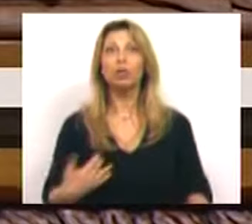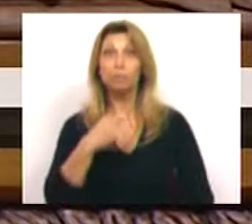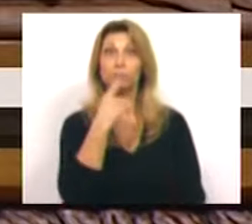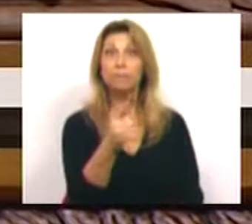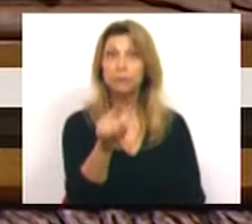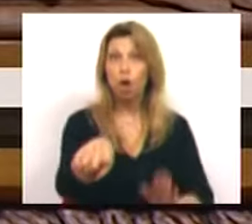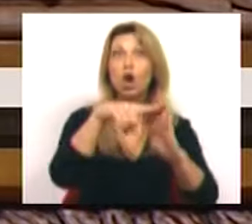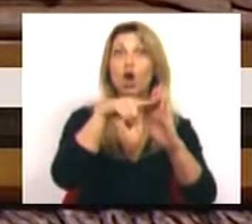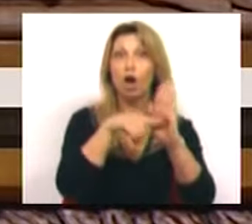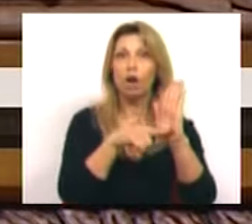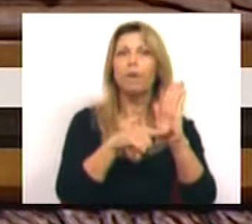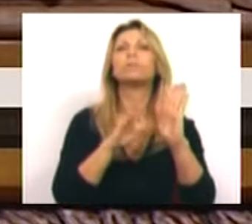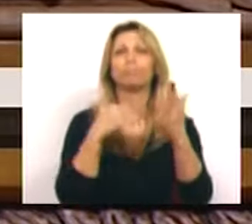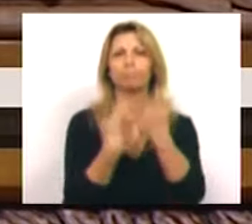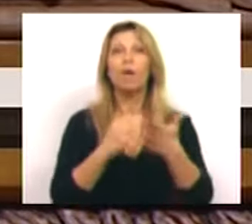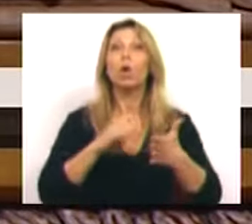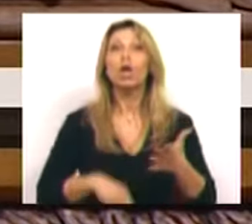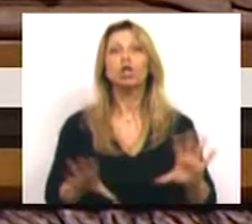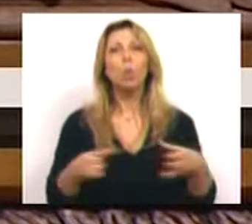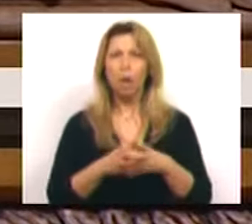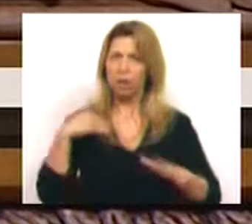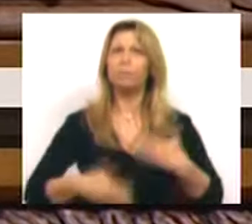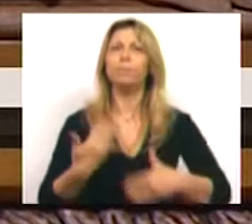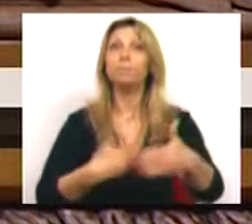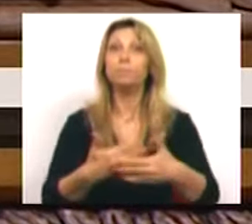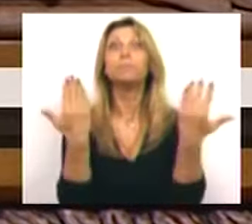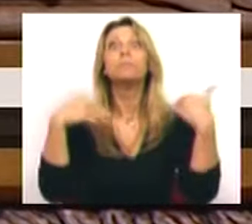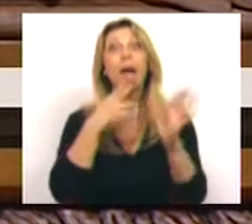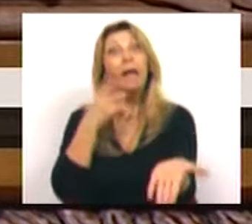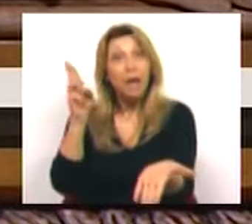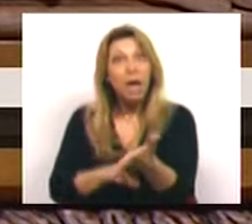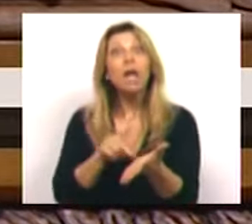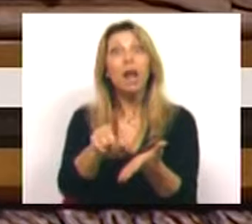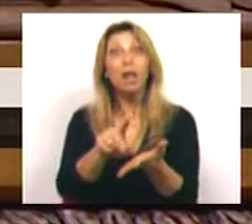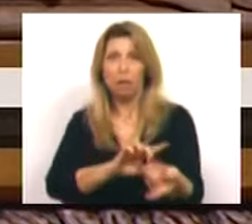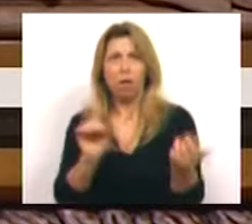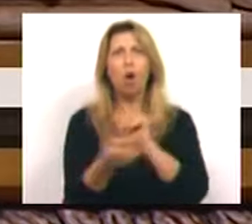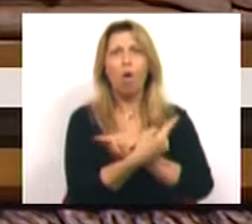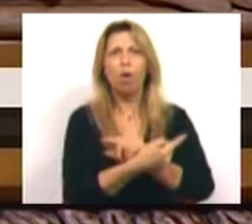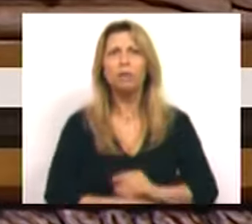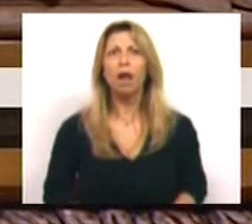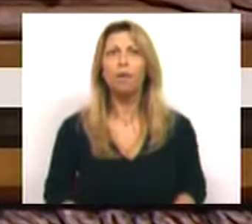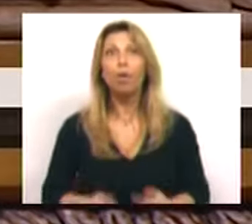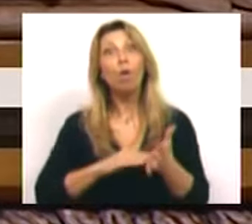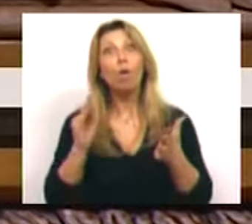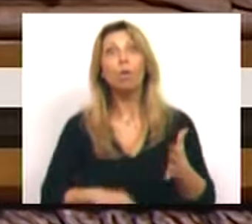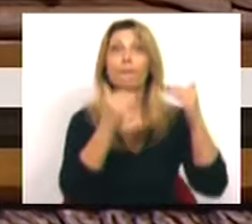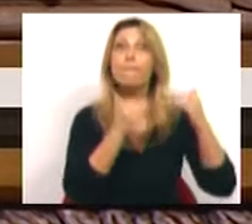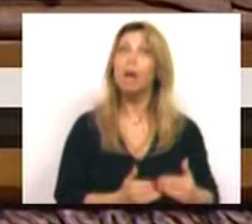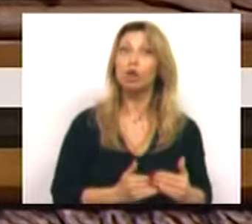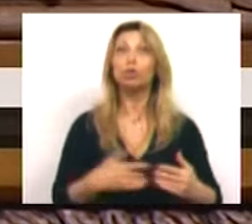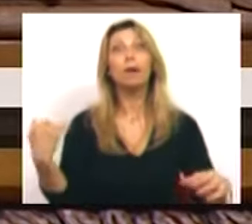estas normas iriam dinamizar a contratação coletiva, mas a realidade é o contrário. Menos contratos,